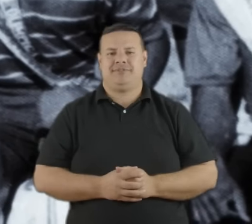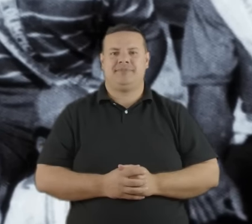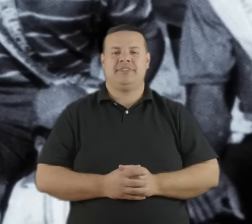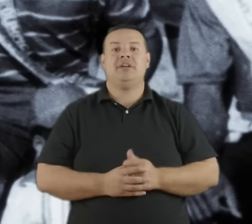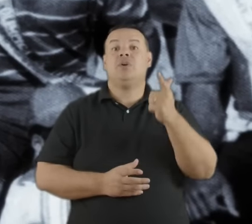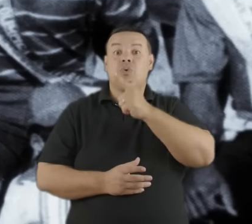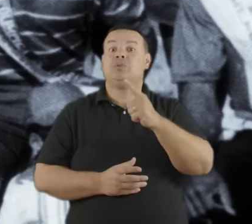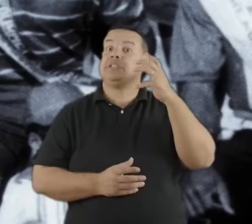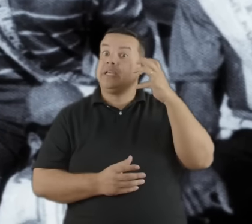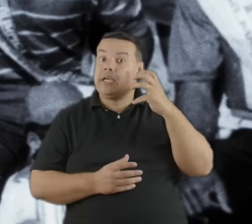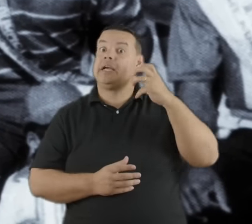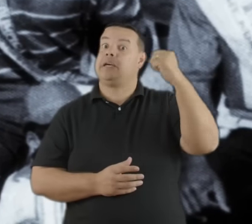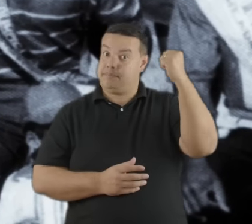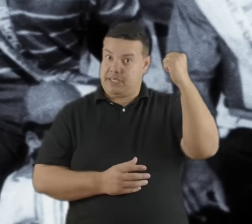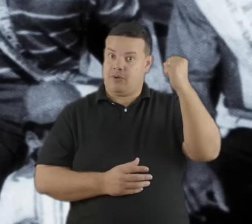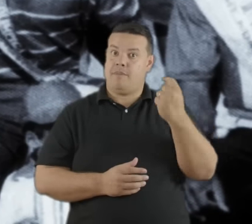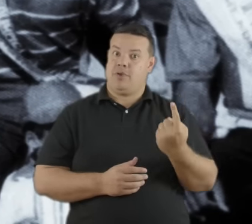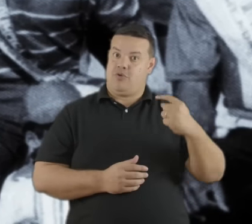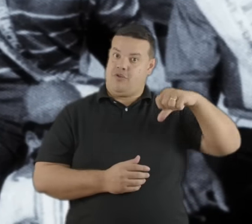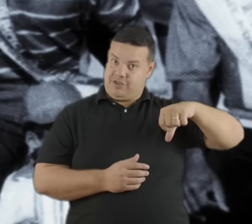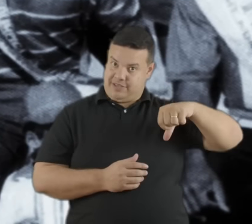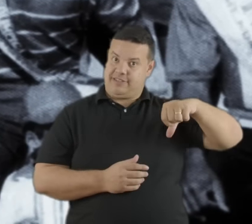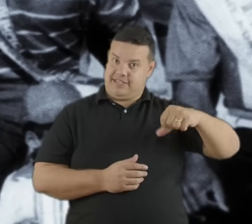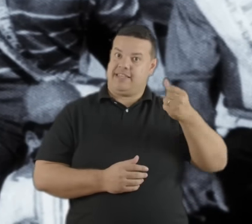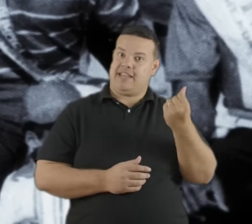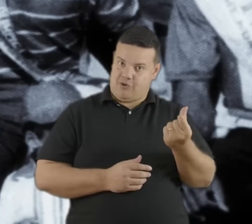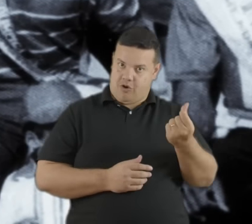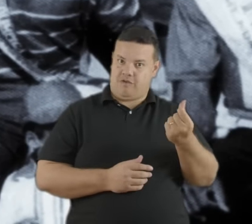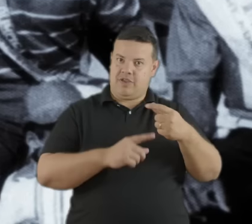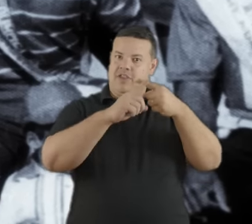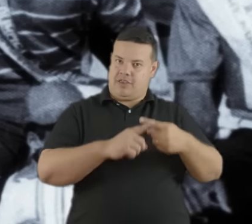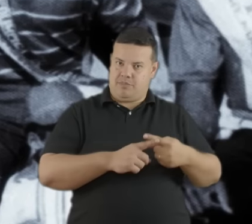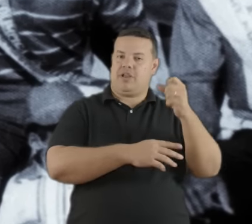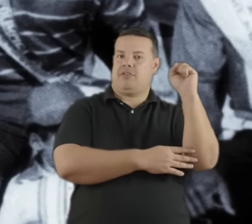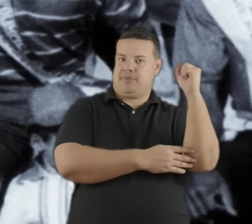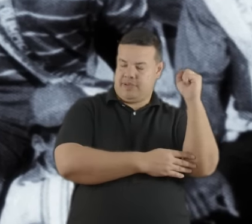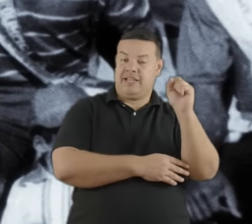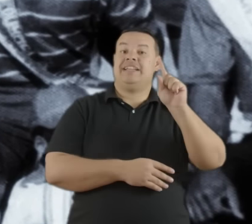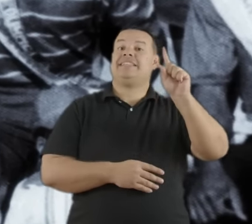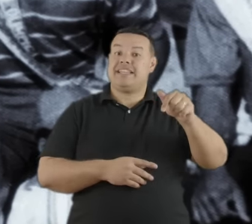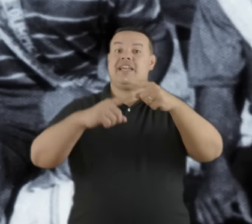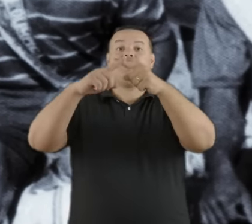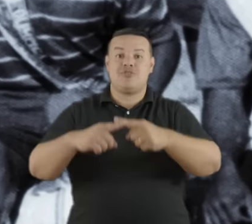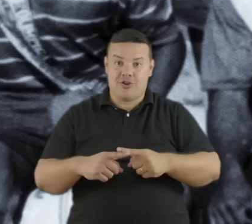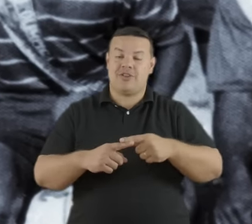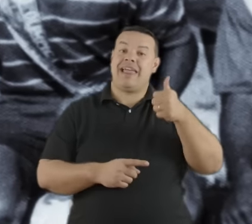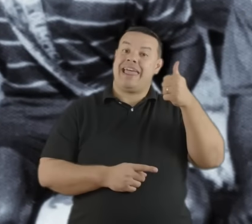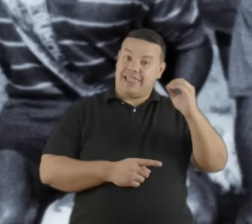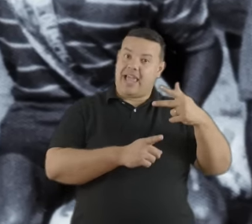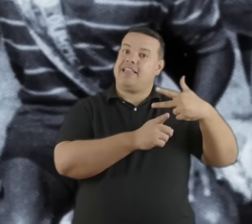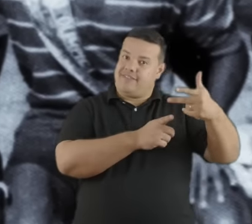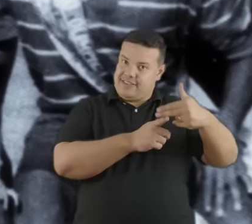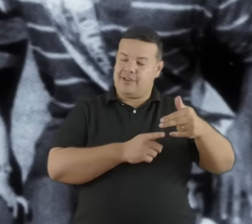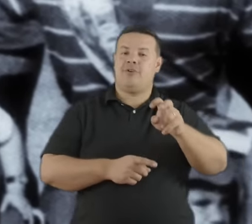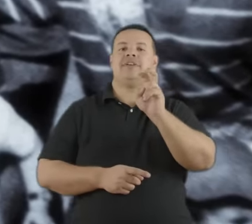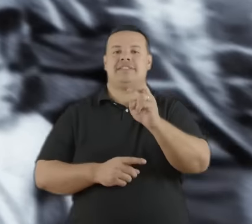Campeonato Sergipano de 1969, o tricolor disputou 17 jogos, com 10 vitórias, 5 empates